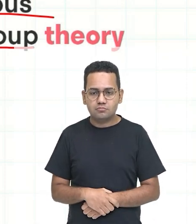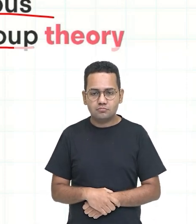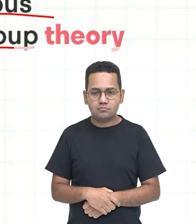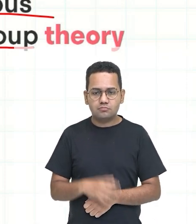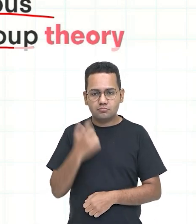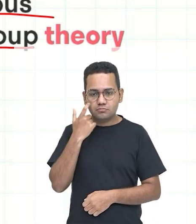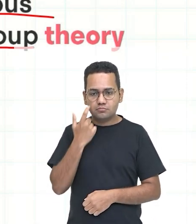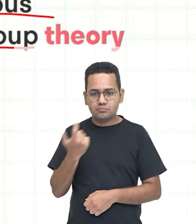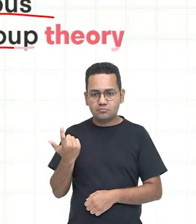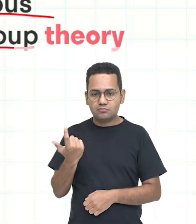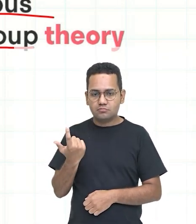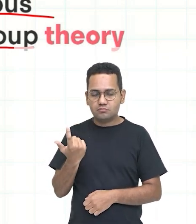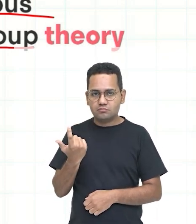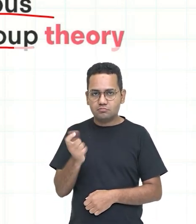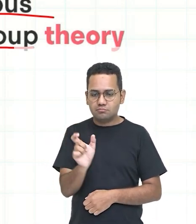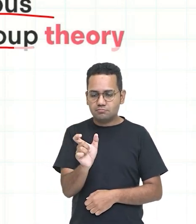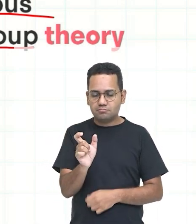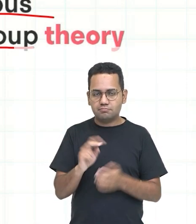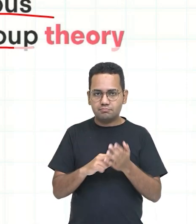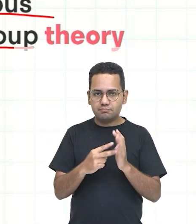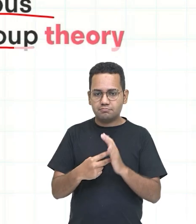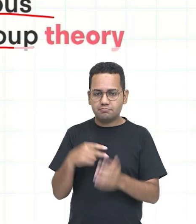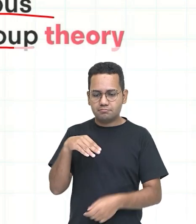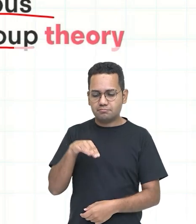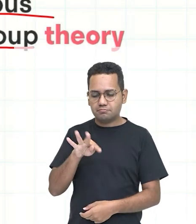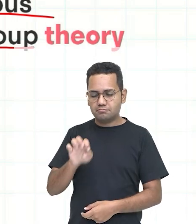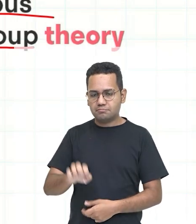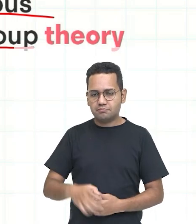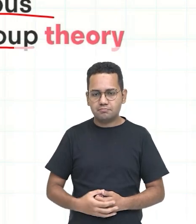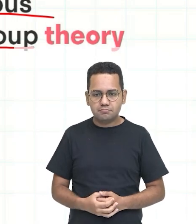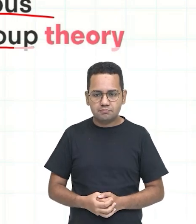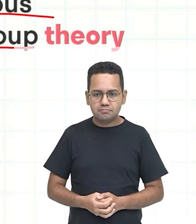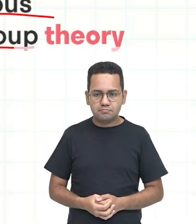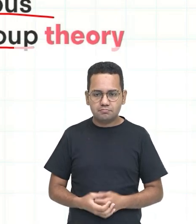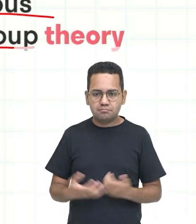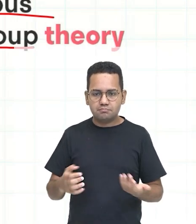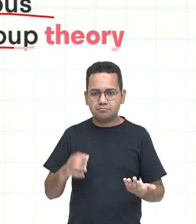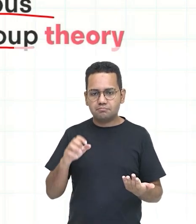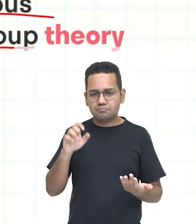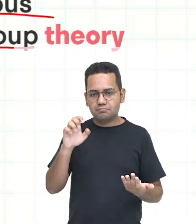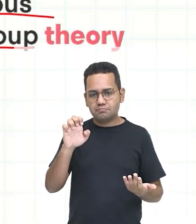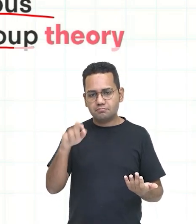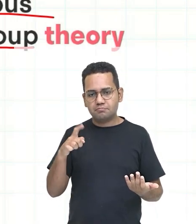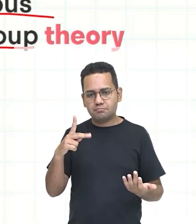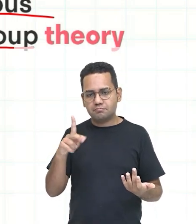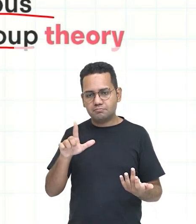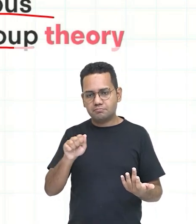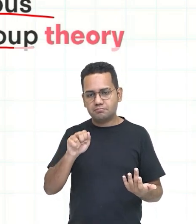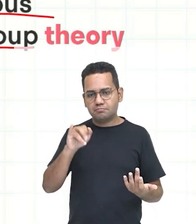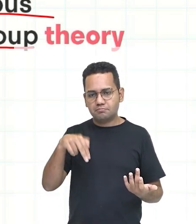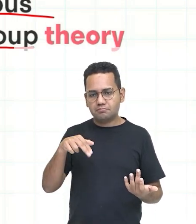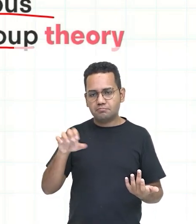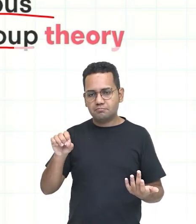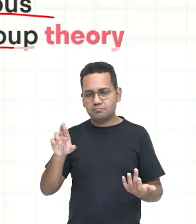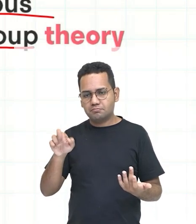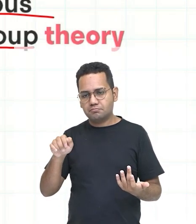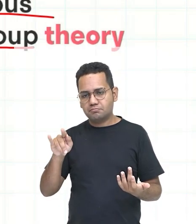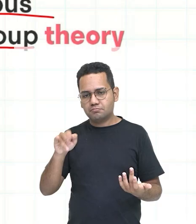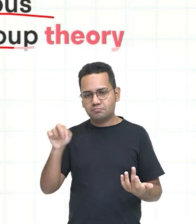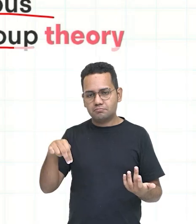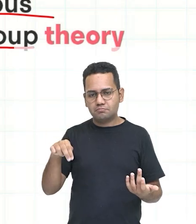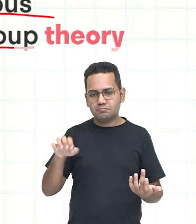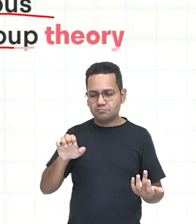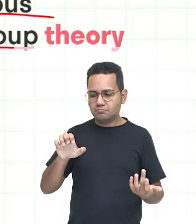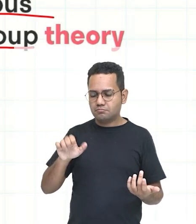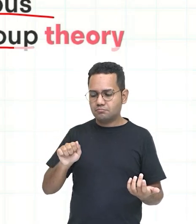mente. Né? Nós já sabemos. Explain também é uma palavra que é fácil identificar. Region. E assim por diante. Earth é uma palavra